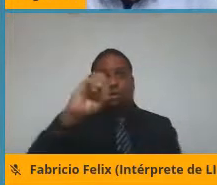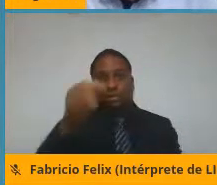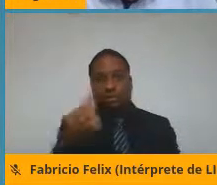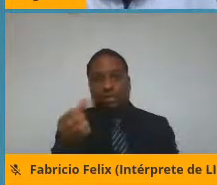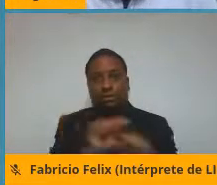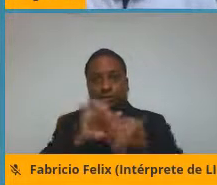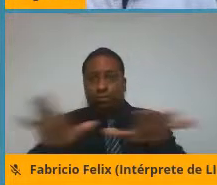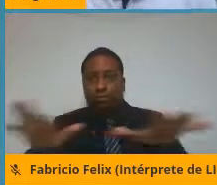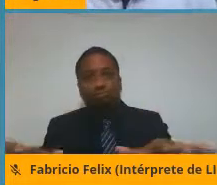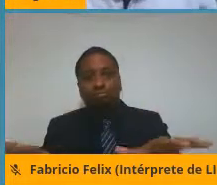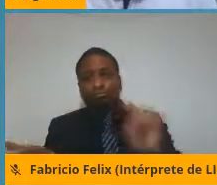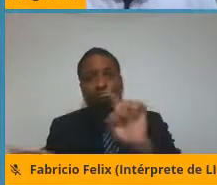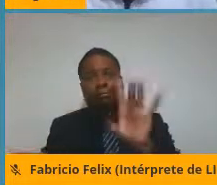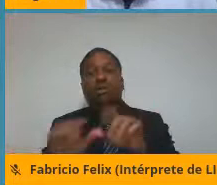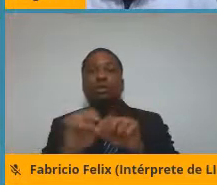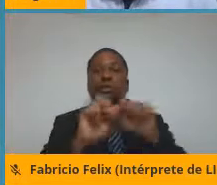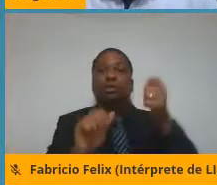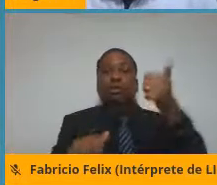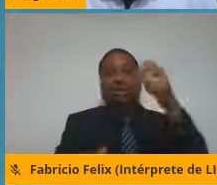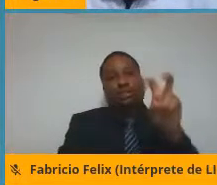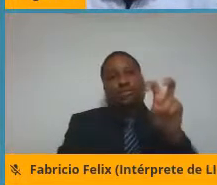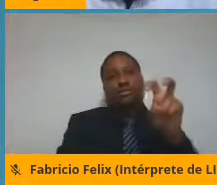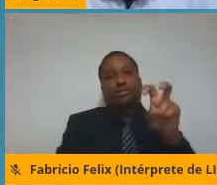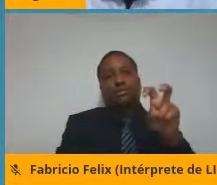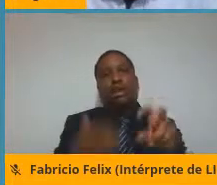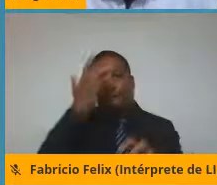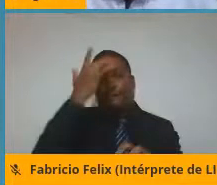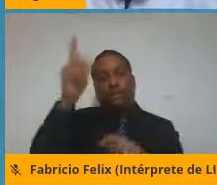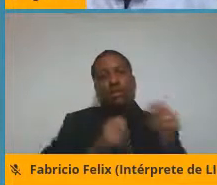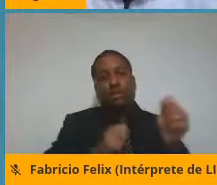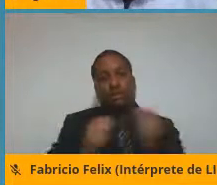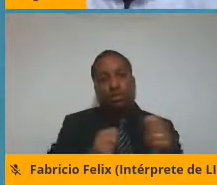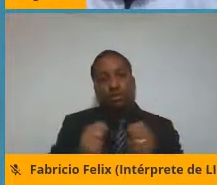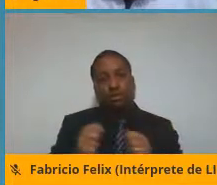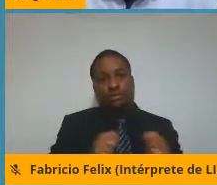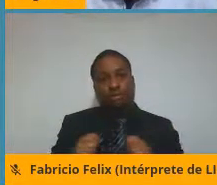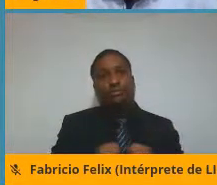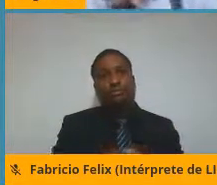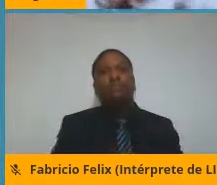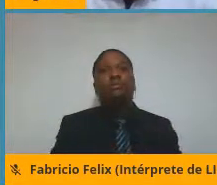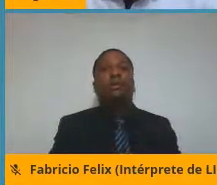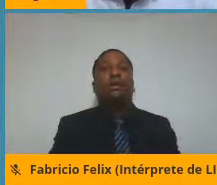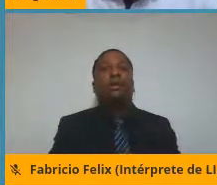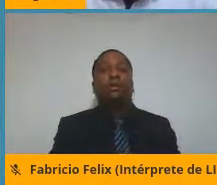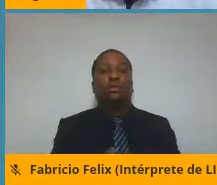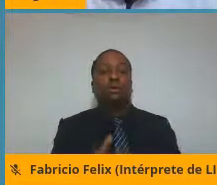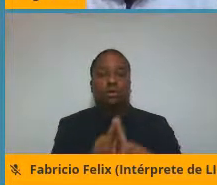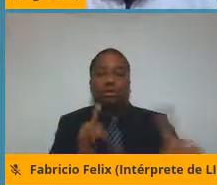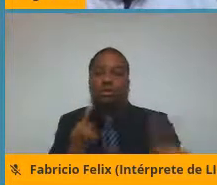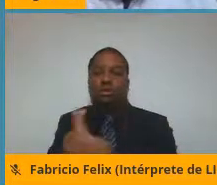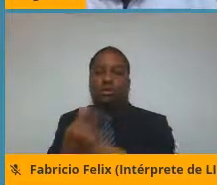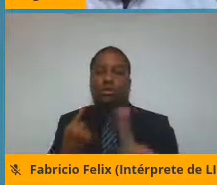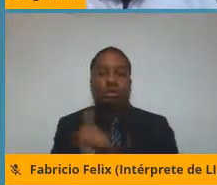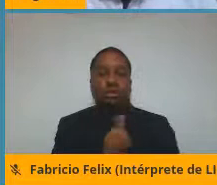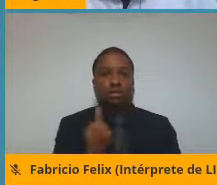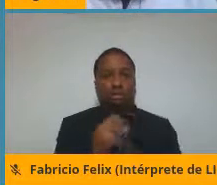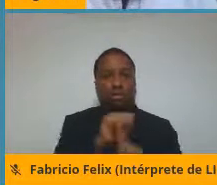contamina 15. Muito mais fácil de controlar. Esse é o efeito, né, do distanciamento social, do isolamento